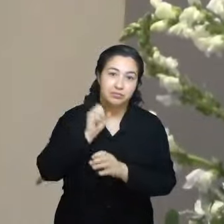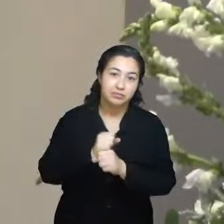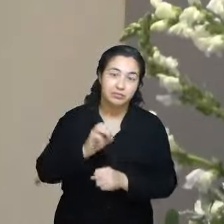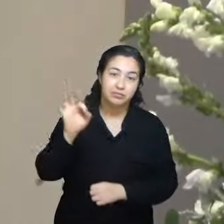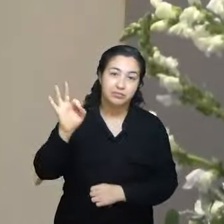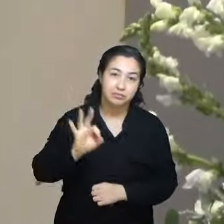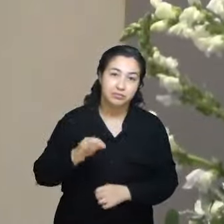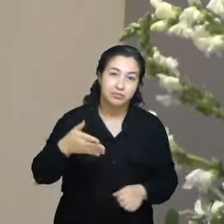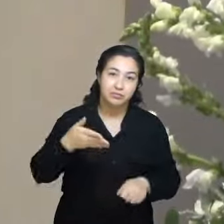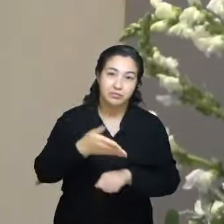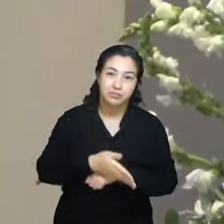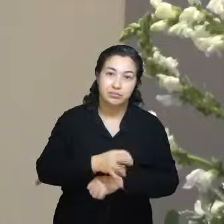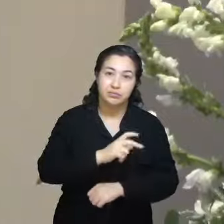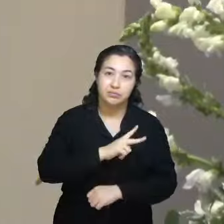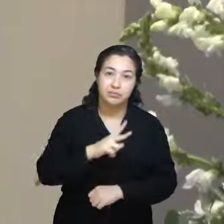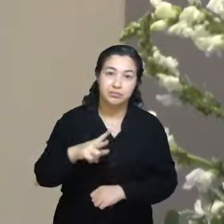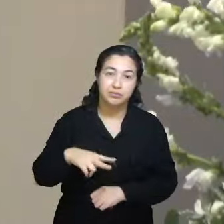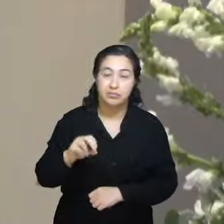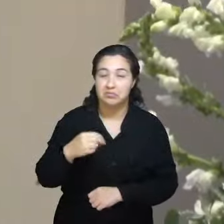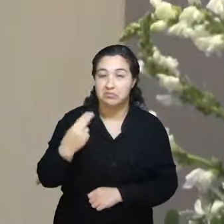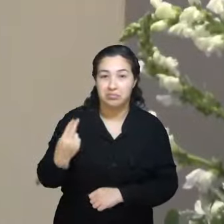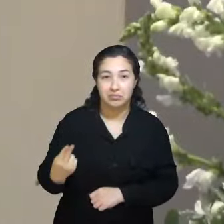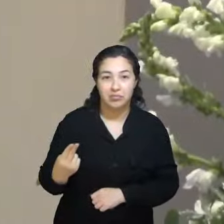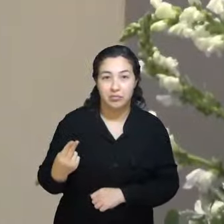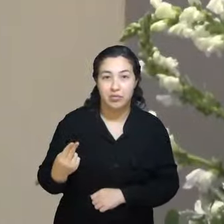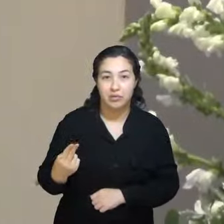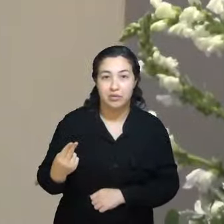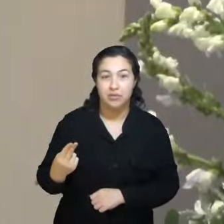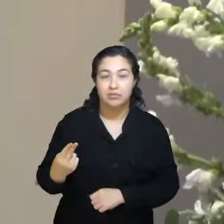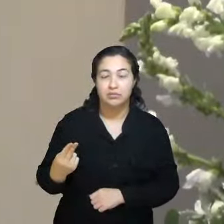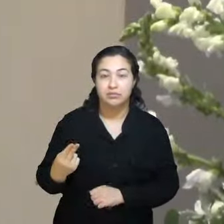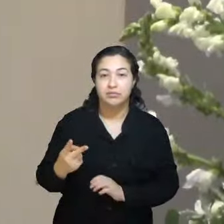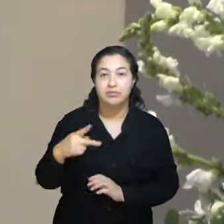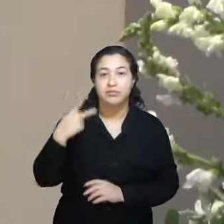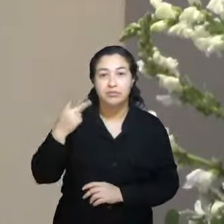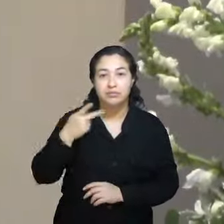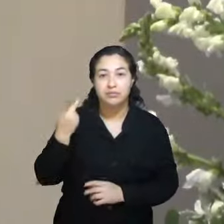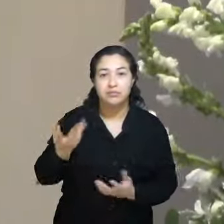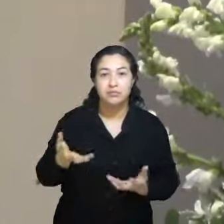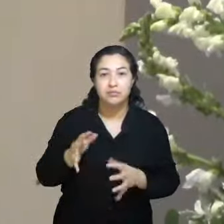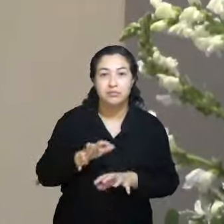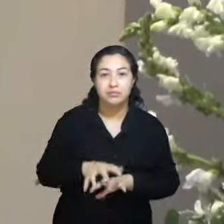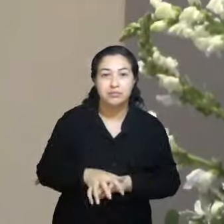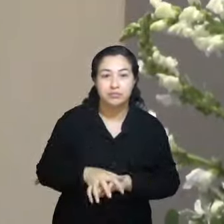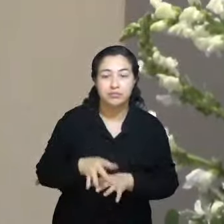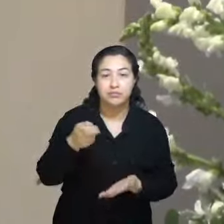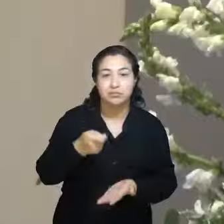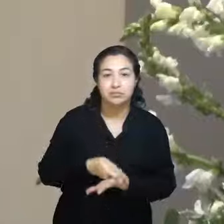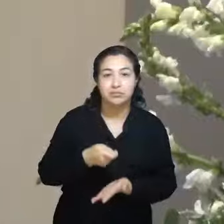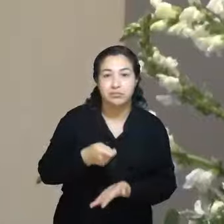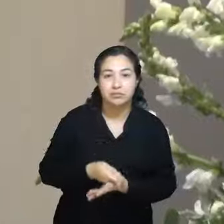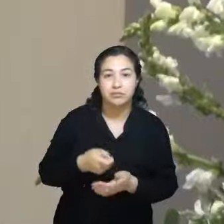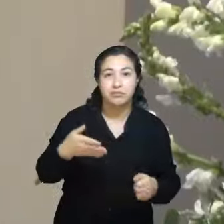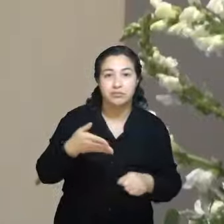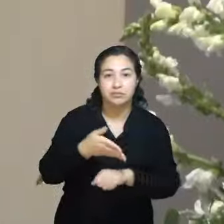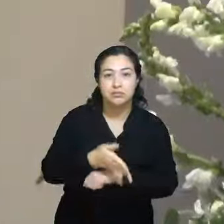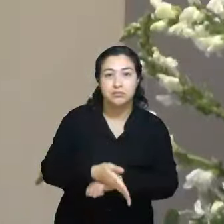públicos seja prescrevendo cumprimento dessa política de inclusão como requisito obrigatório de acesso às